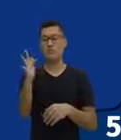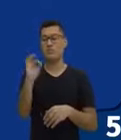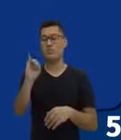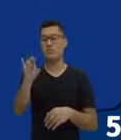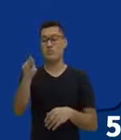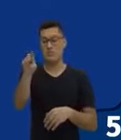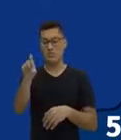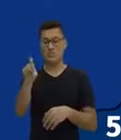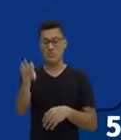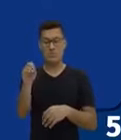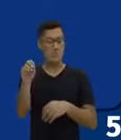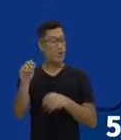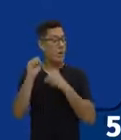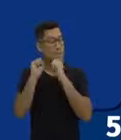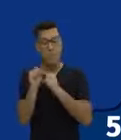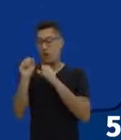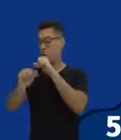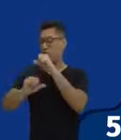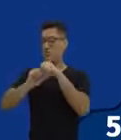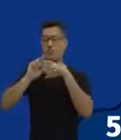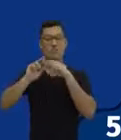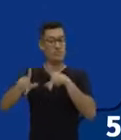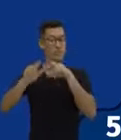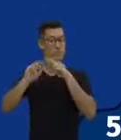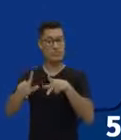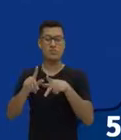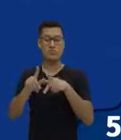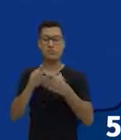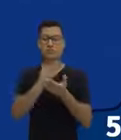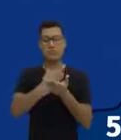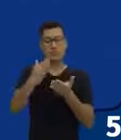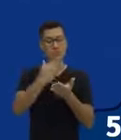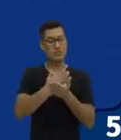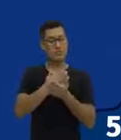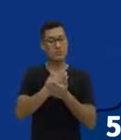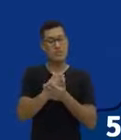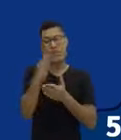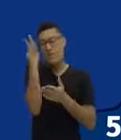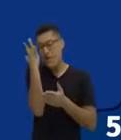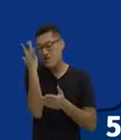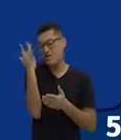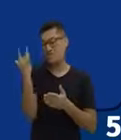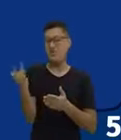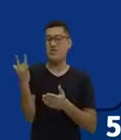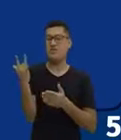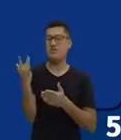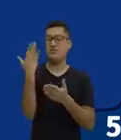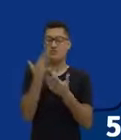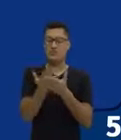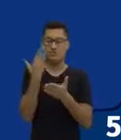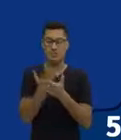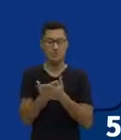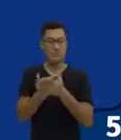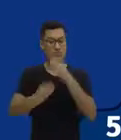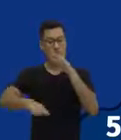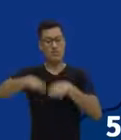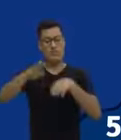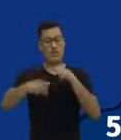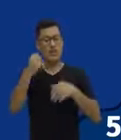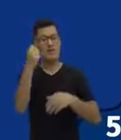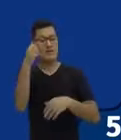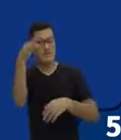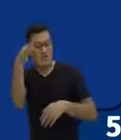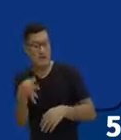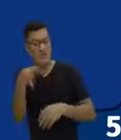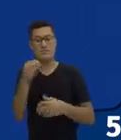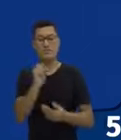mudando. E conforme a gente for caminhando na aula, Fernando, vai ficar mais clara essa ideia do valor fixo e do valor variável. Isso. Beleza?